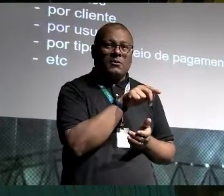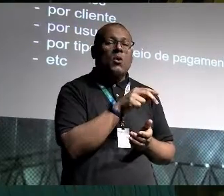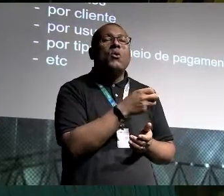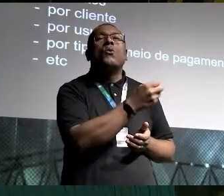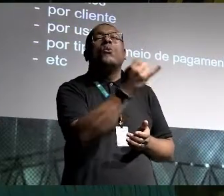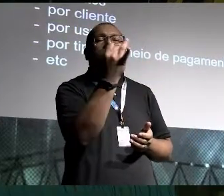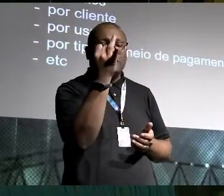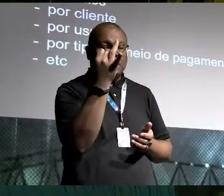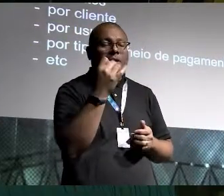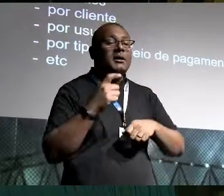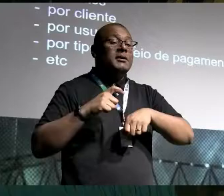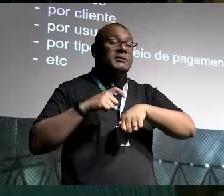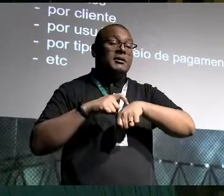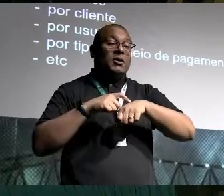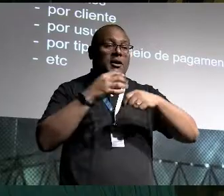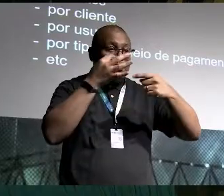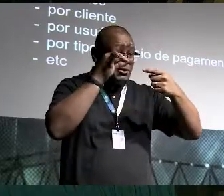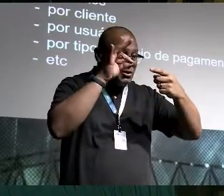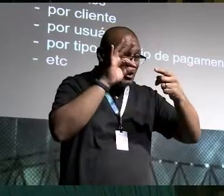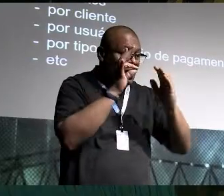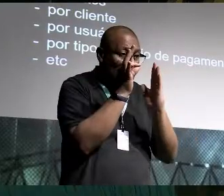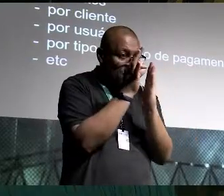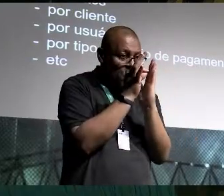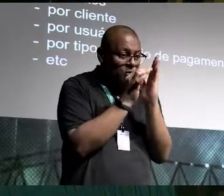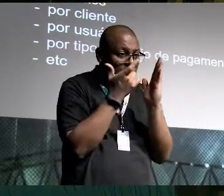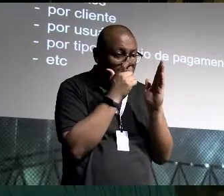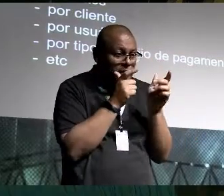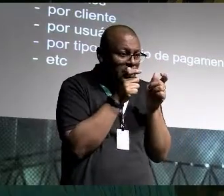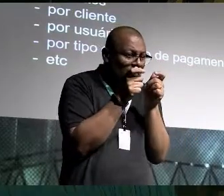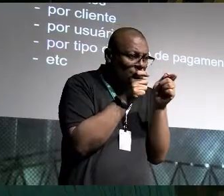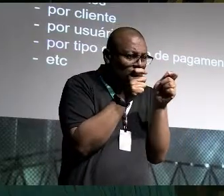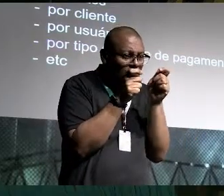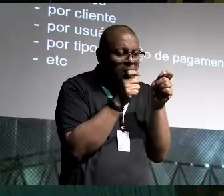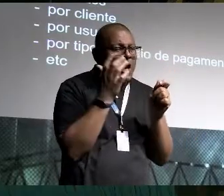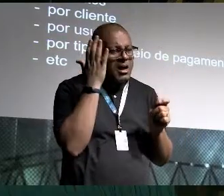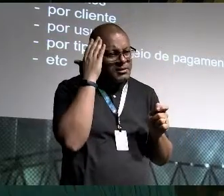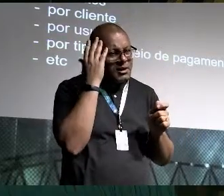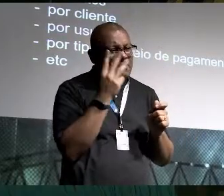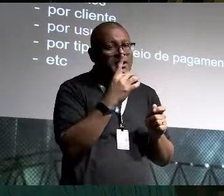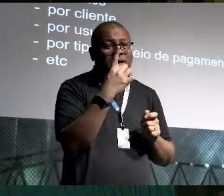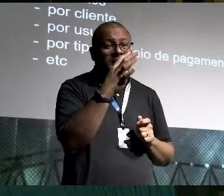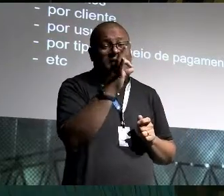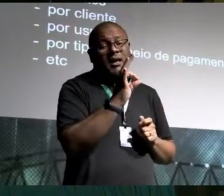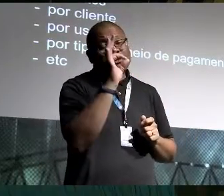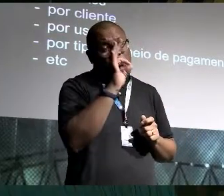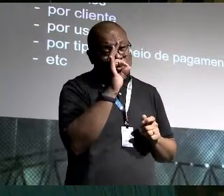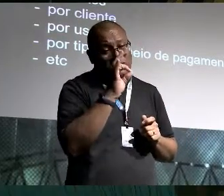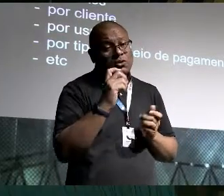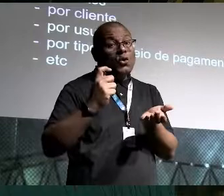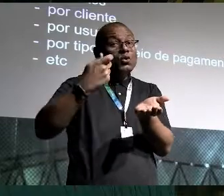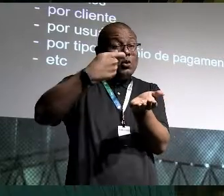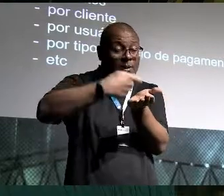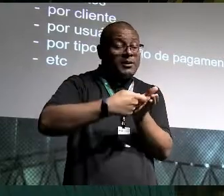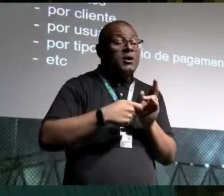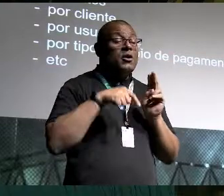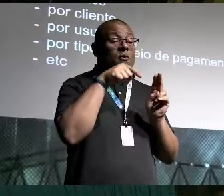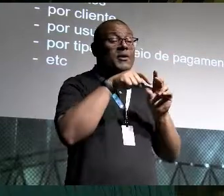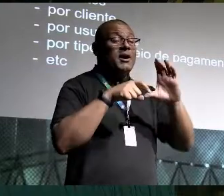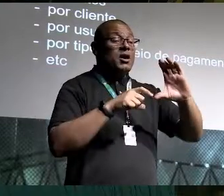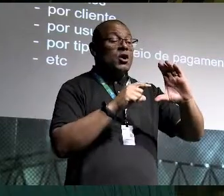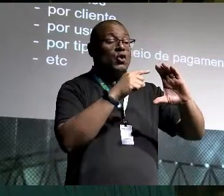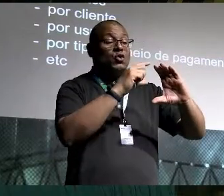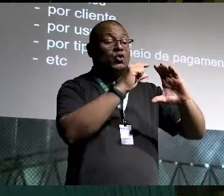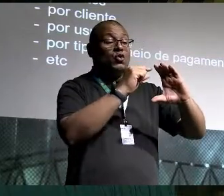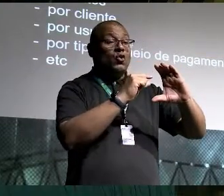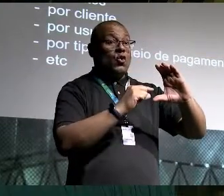aplicada, né? Então, na hora de fazer aquela checagem no código, a gente consegue dar uma porcentagem e falar que 10% dos pagamentos vão passar por aquele ponto e ter